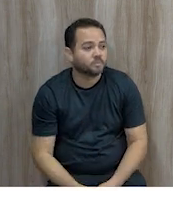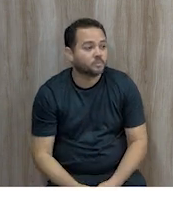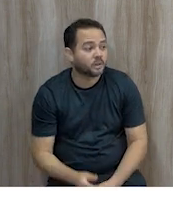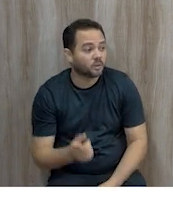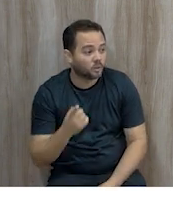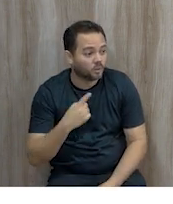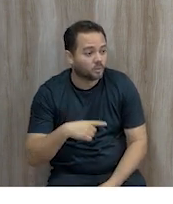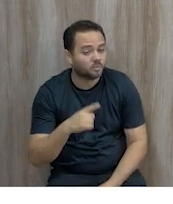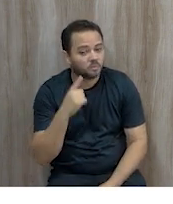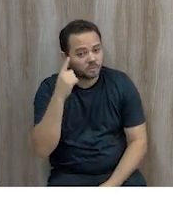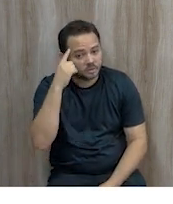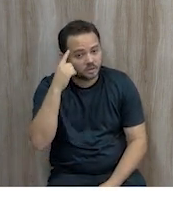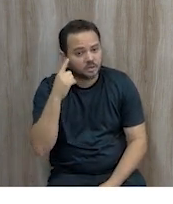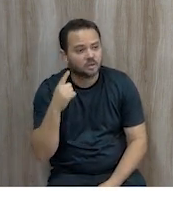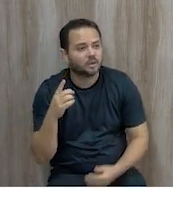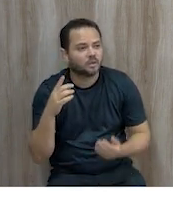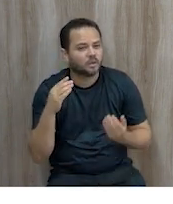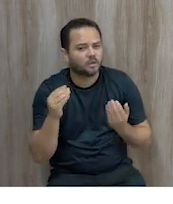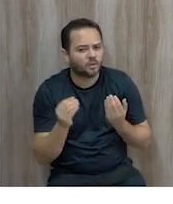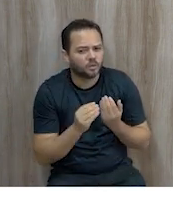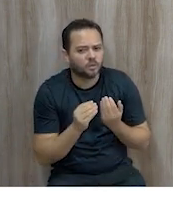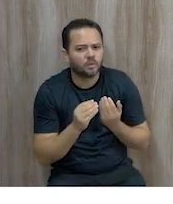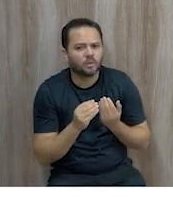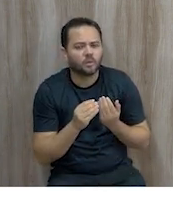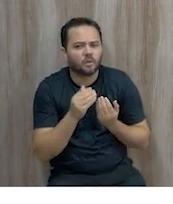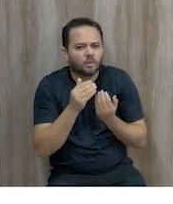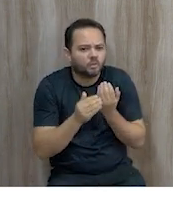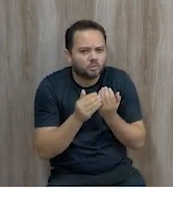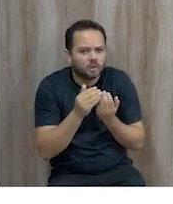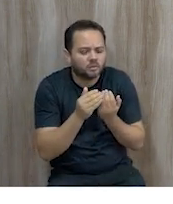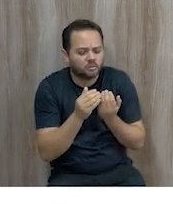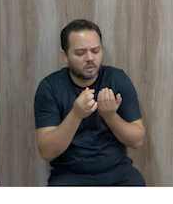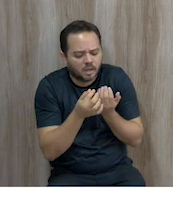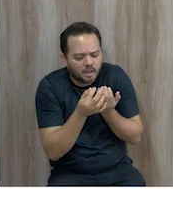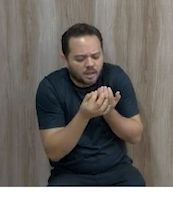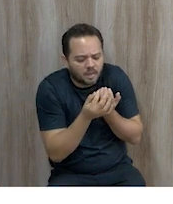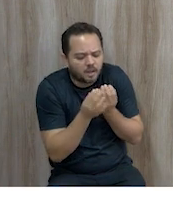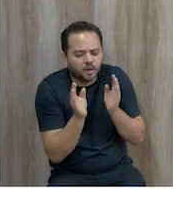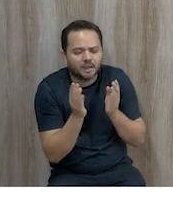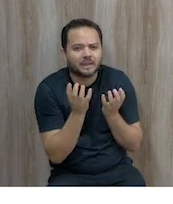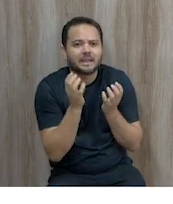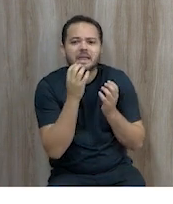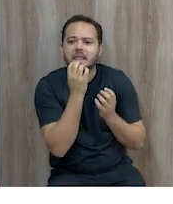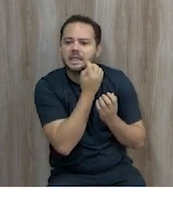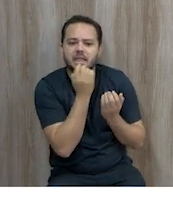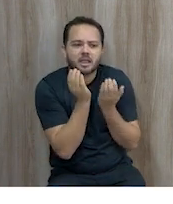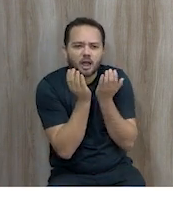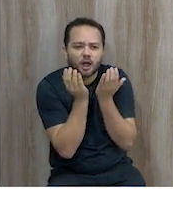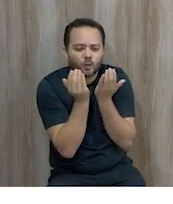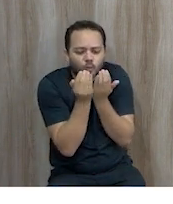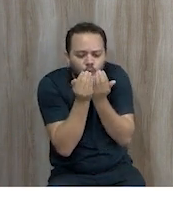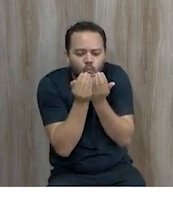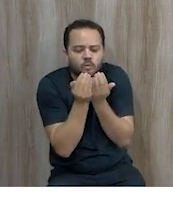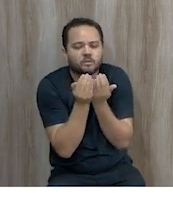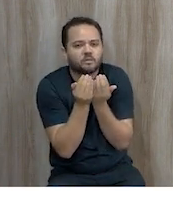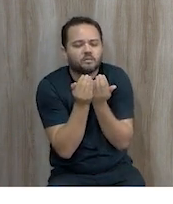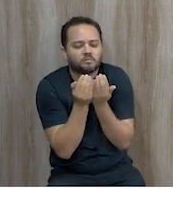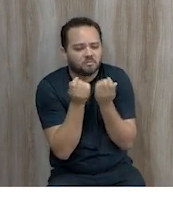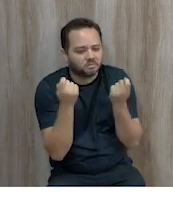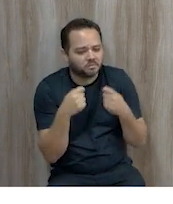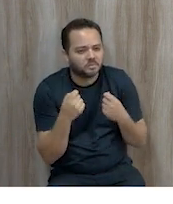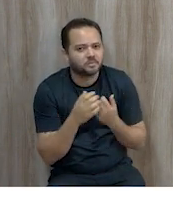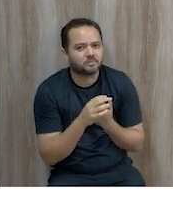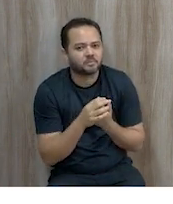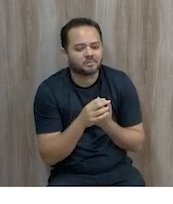buscar devolver ali o limite da junção cemento-esmalte. Mas em casos em que a gente perdeu, né, até onde a gente vai com a